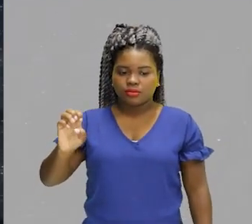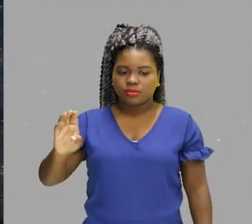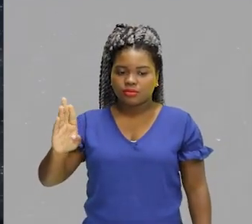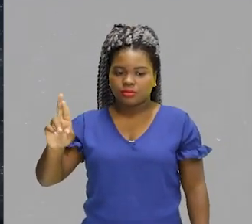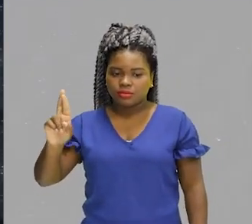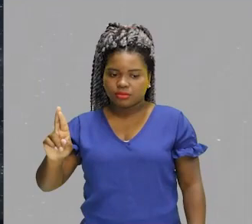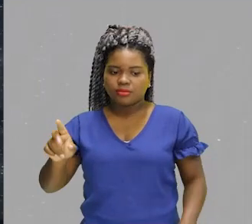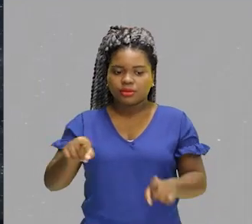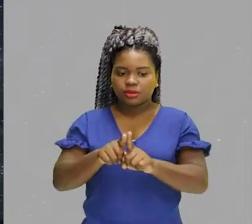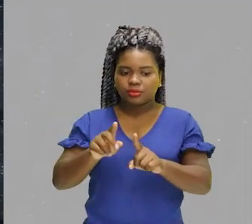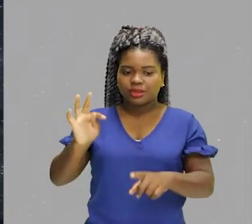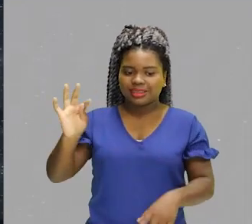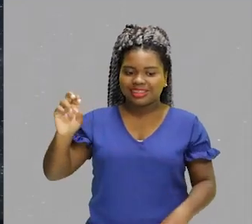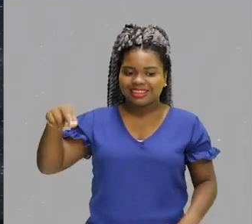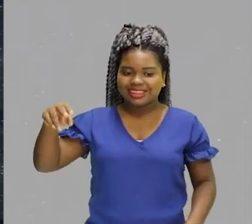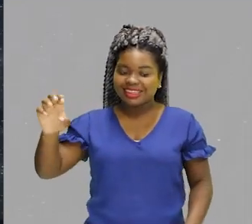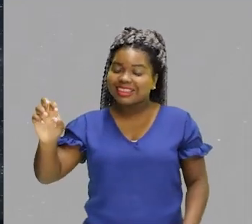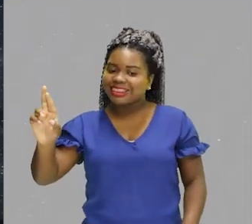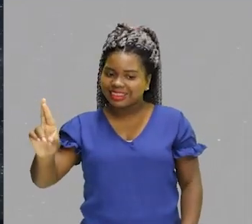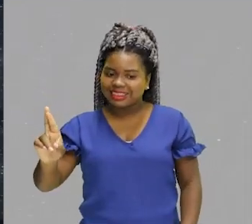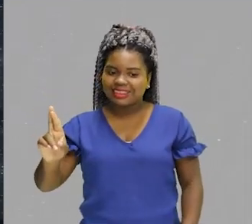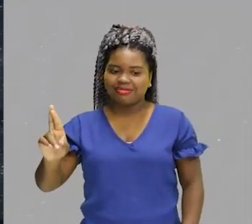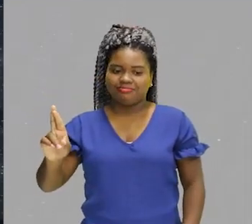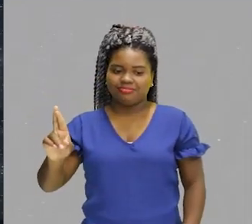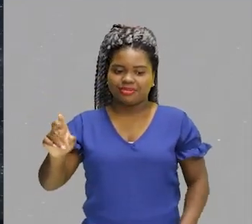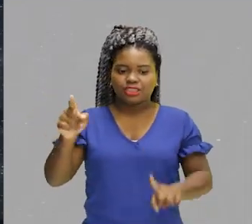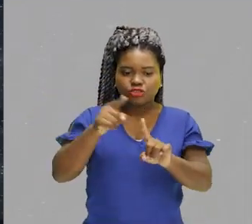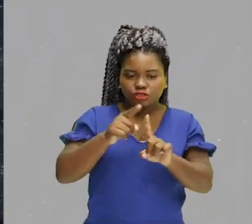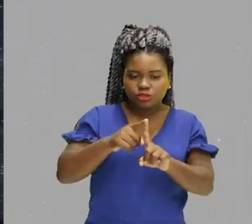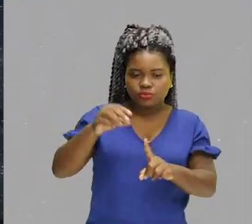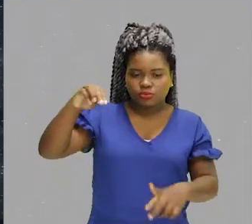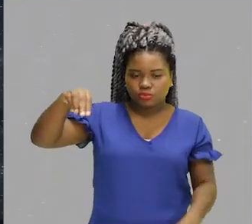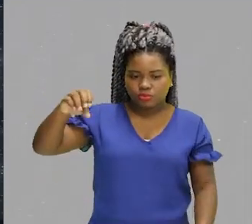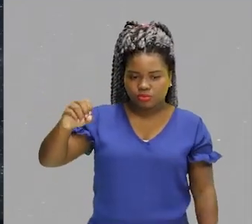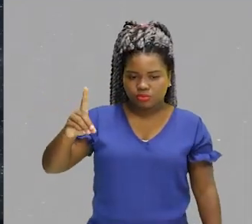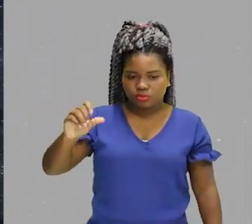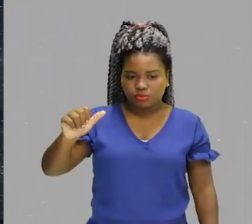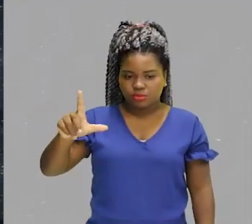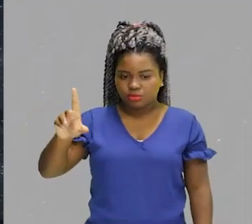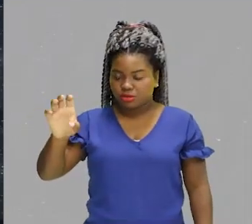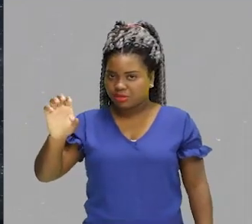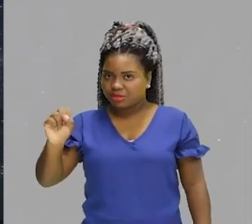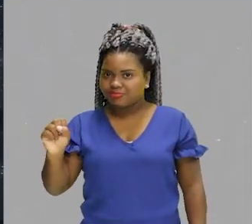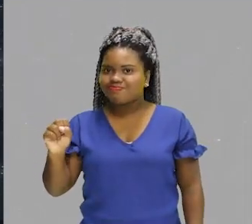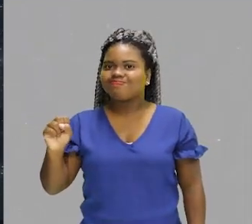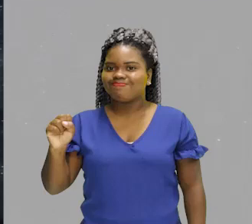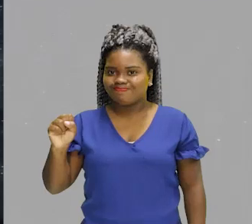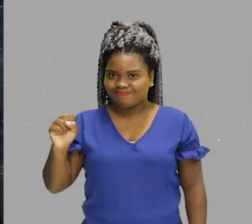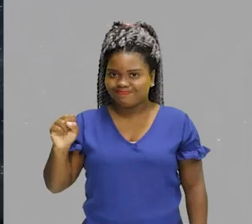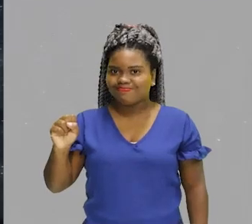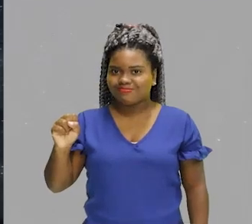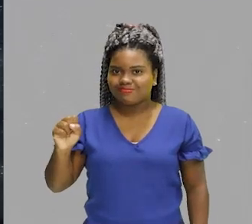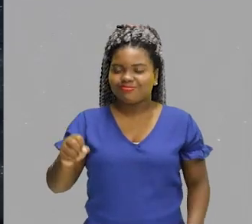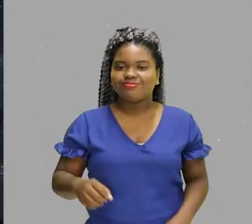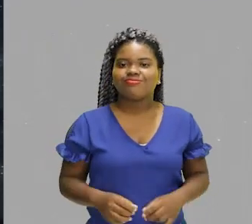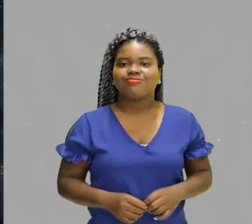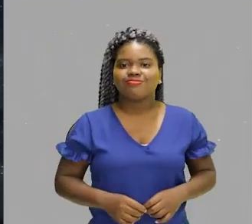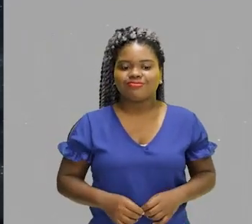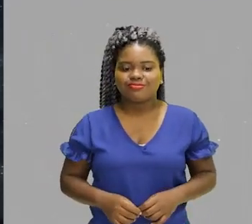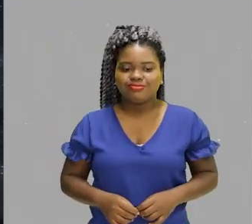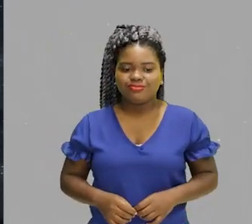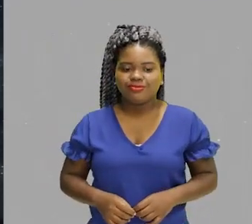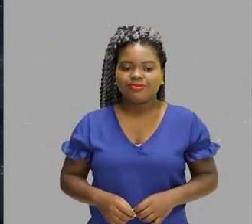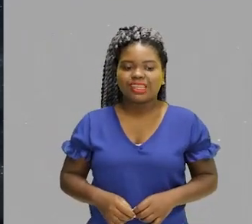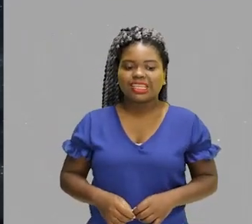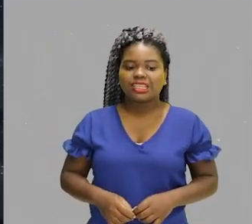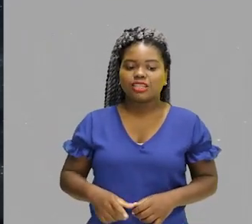das locuções de infinitivo modales, tá? Então, deber e tener. Eu tenho aqui 2 exemplos. Então,